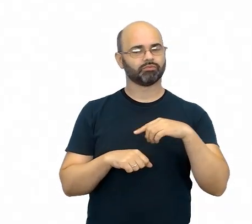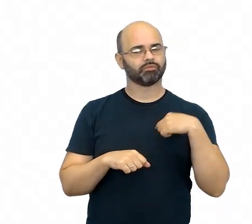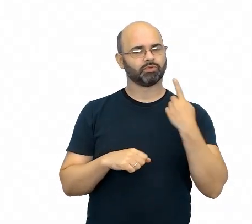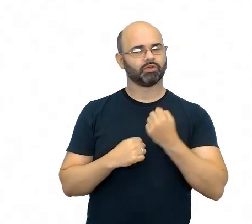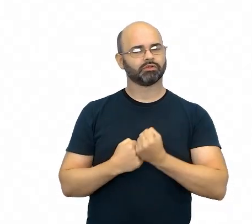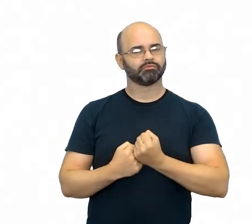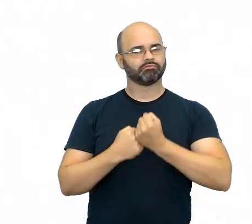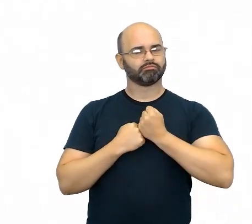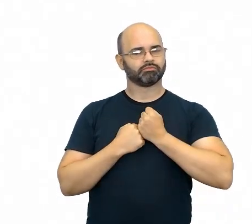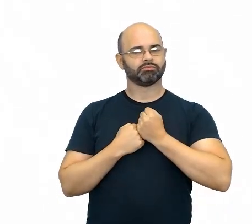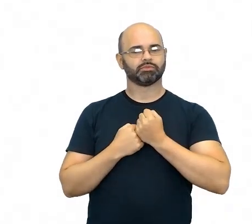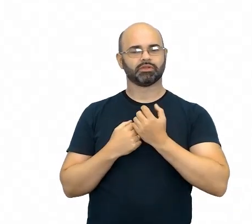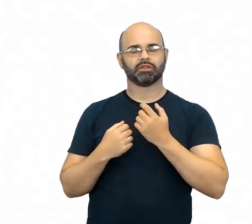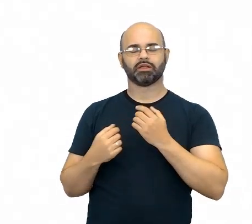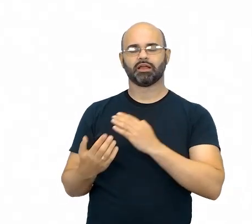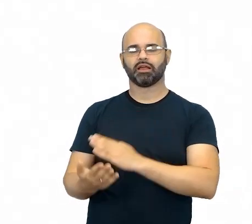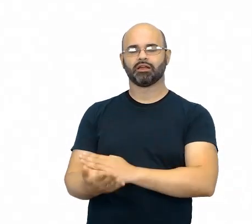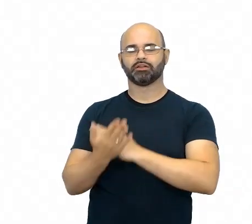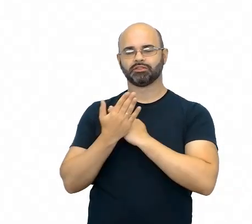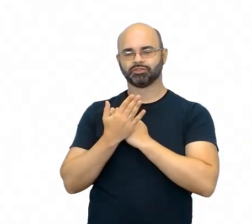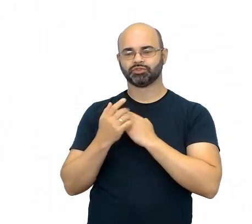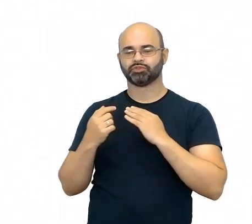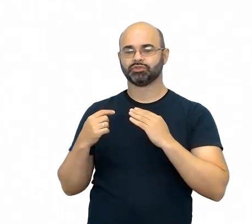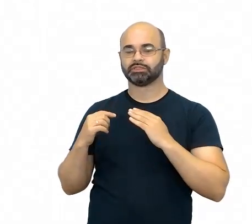a nossa prática em sala de aula.